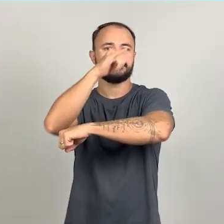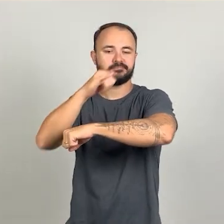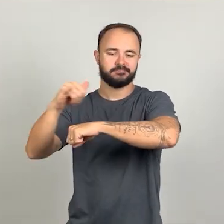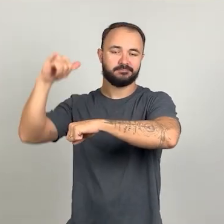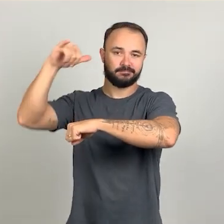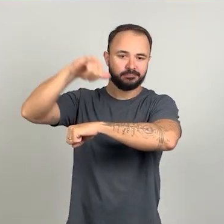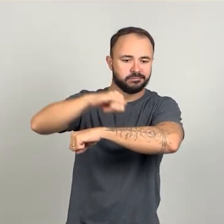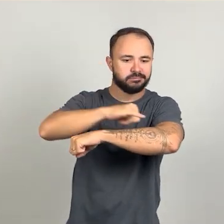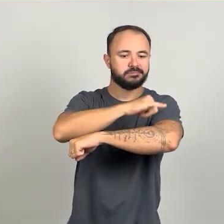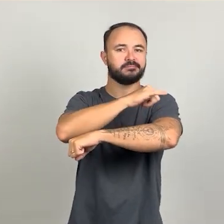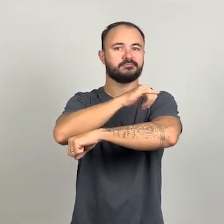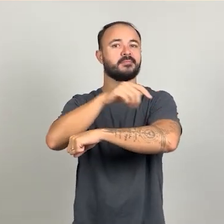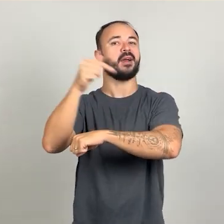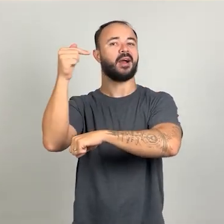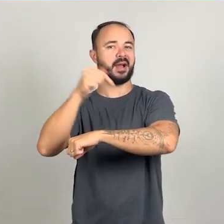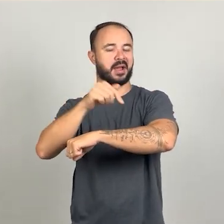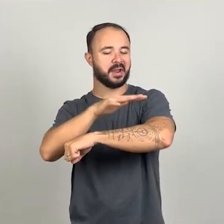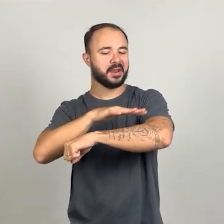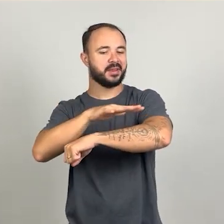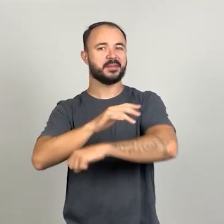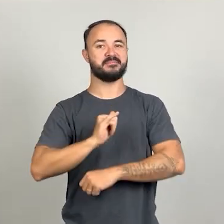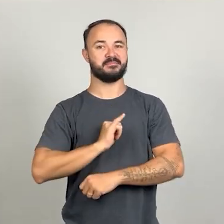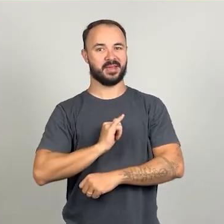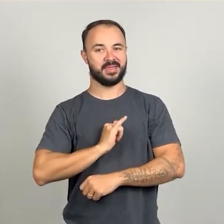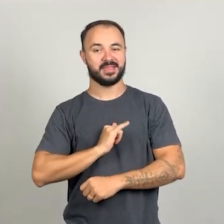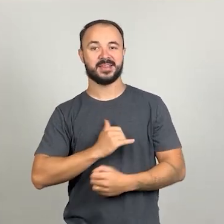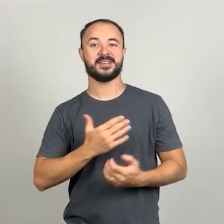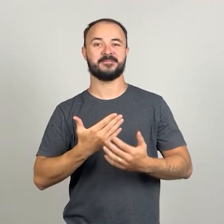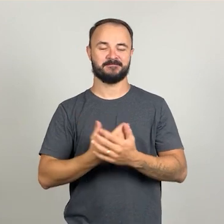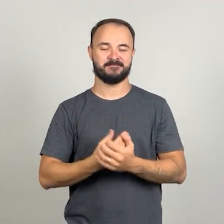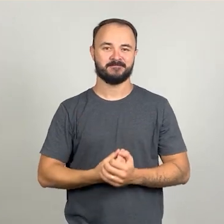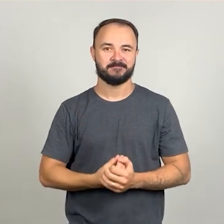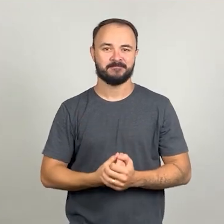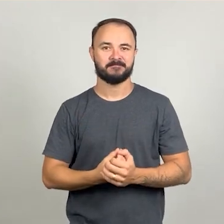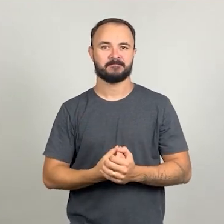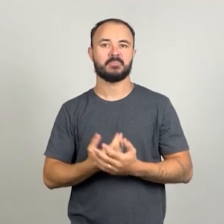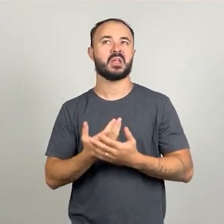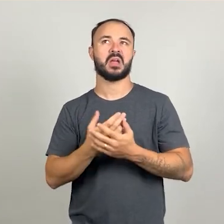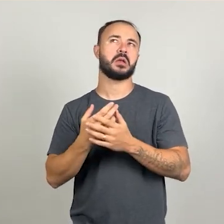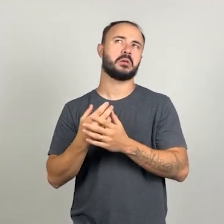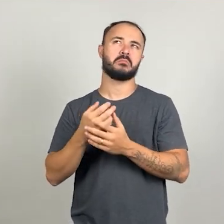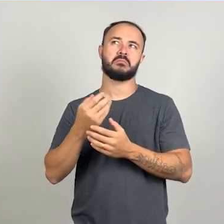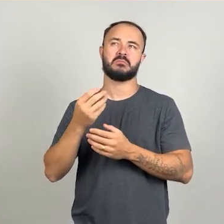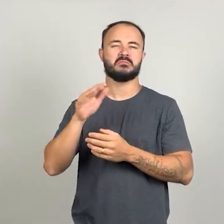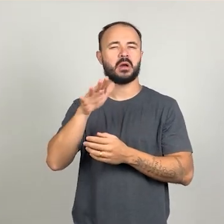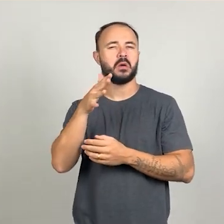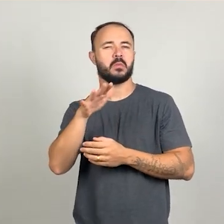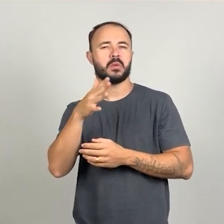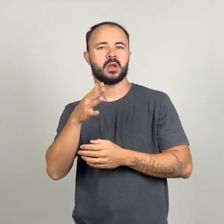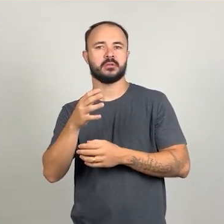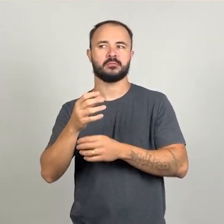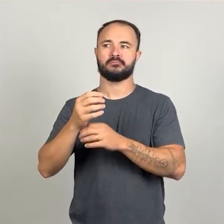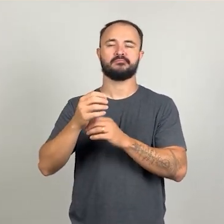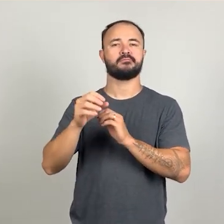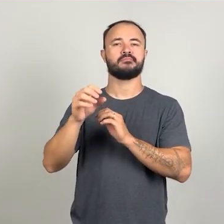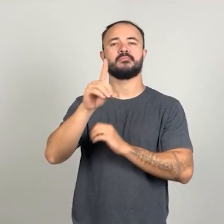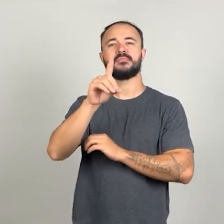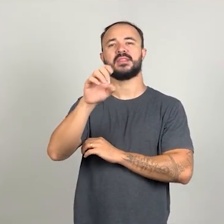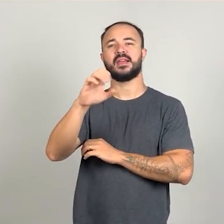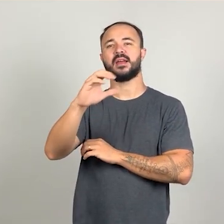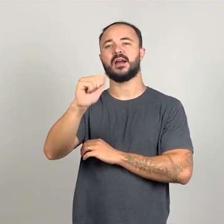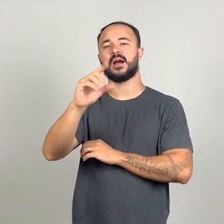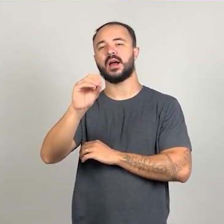era utilizada pelo Correio Aéreo Nacional, que chegou em Imperatriz lá pela década de 30.